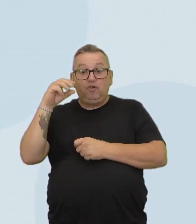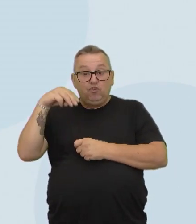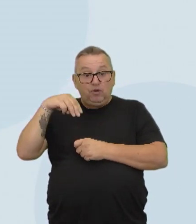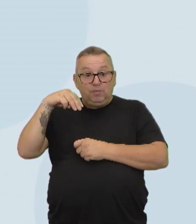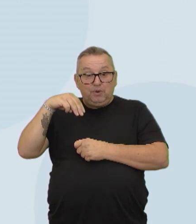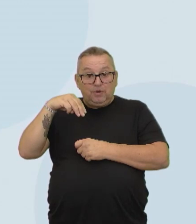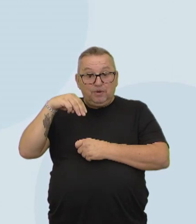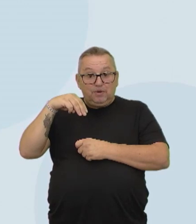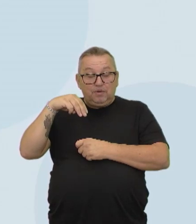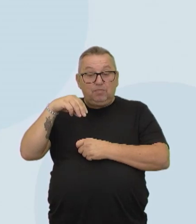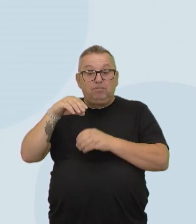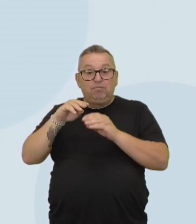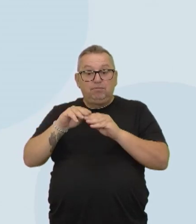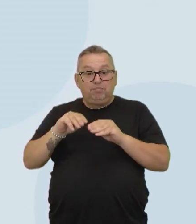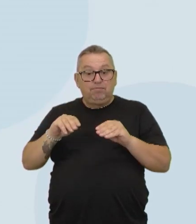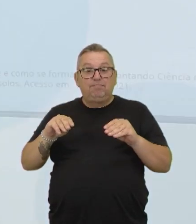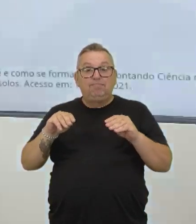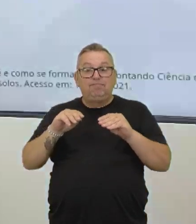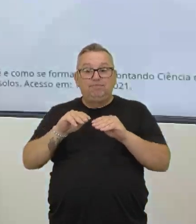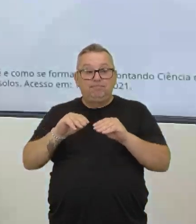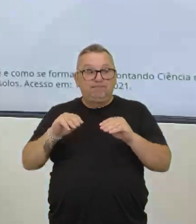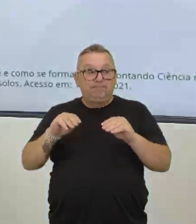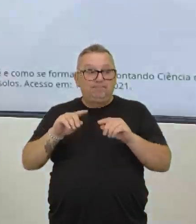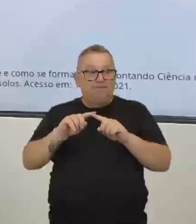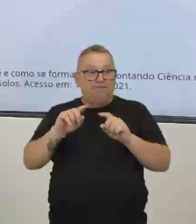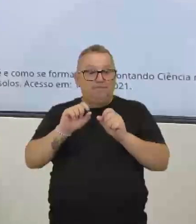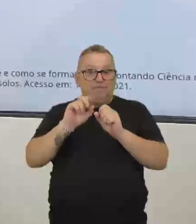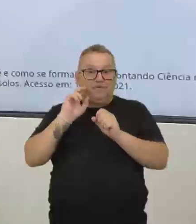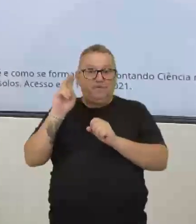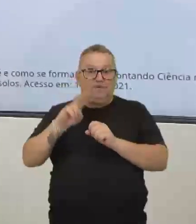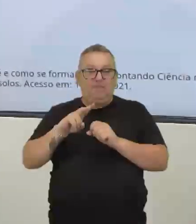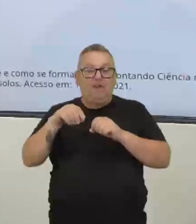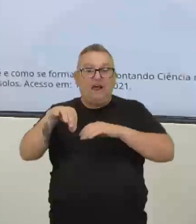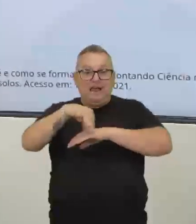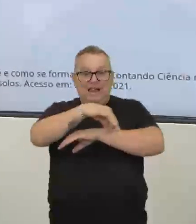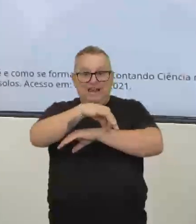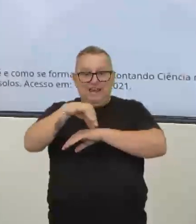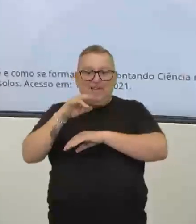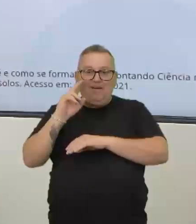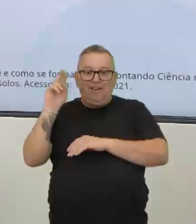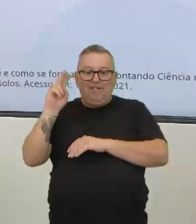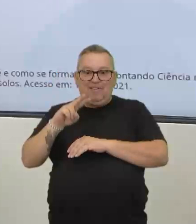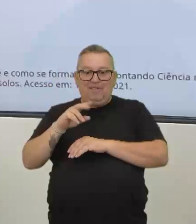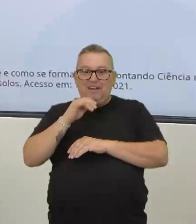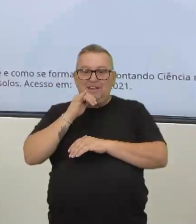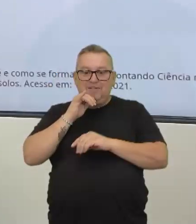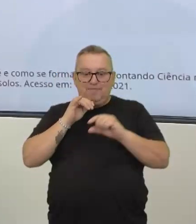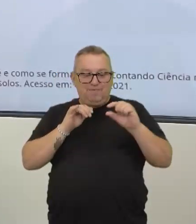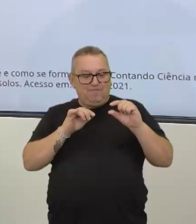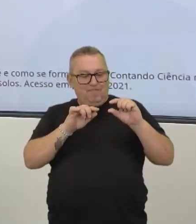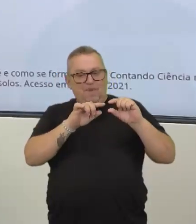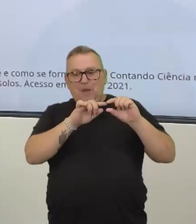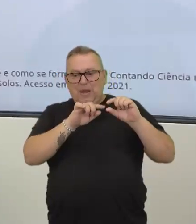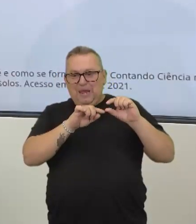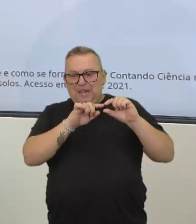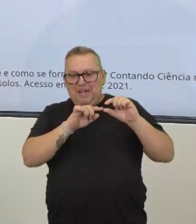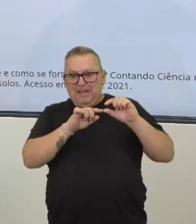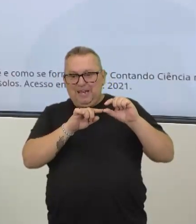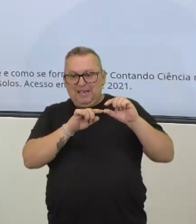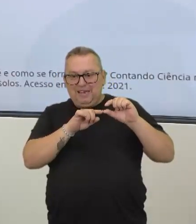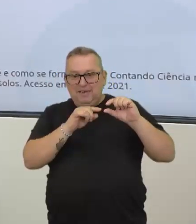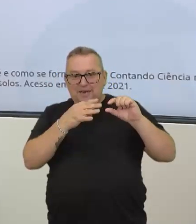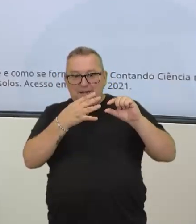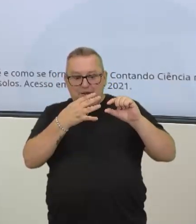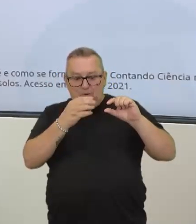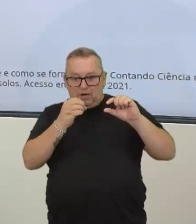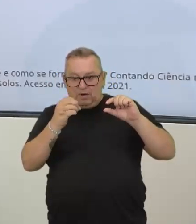1 centímetro de solo. Então é só vocês pegarem a régua aí e aí vocês vão observar, né? Então, assim, mais ou menos um tantinho assim, leva